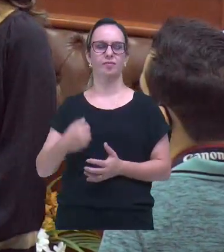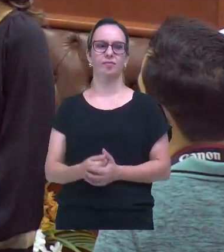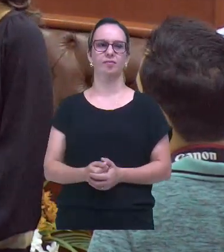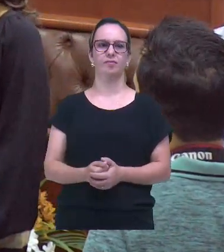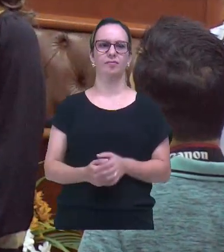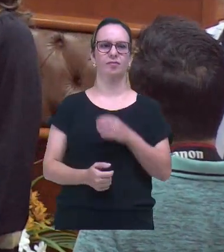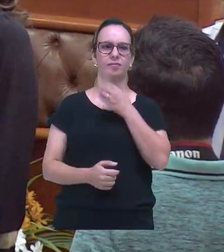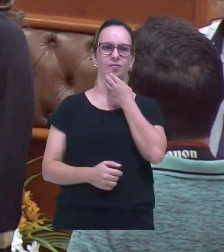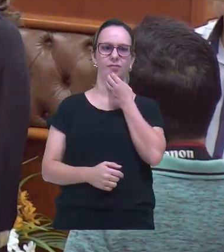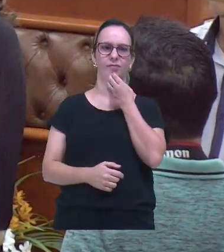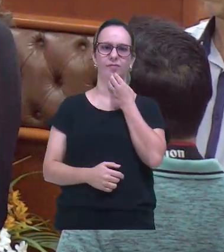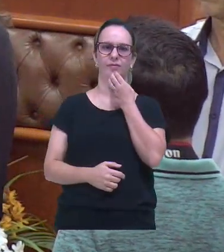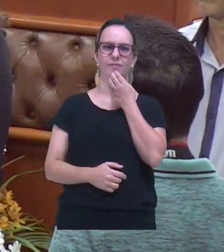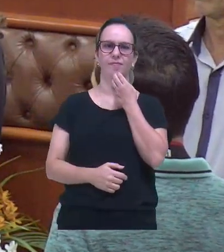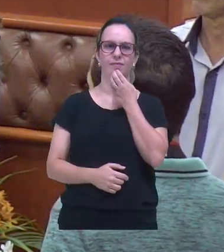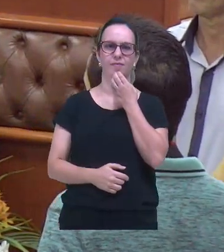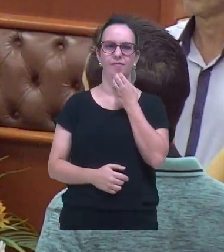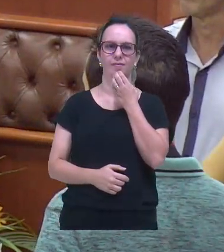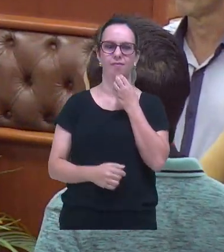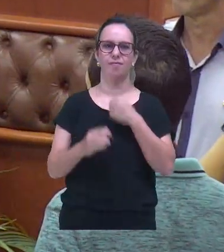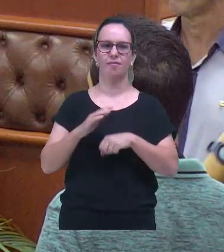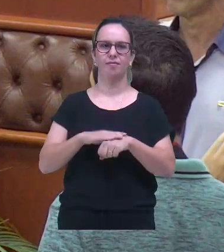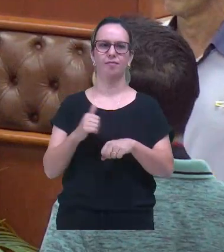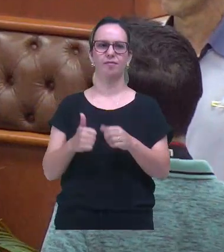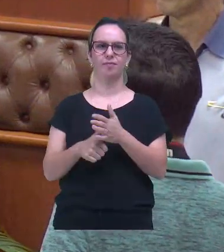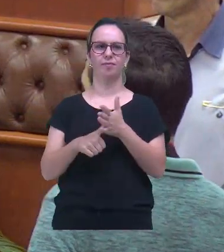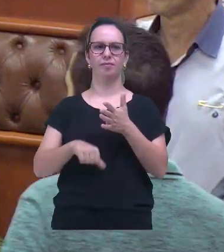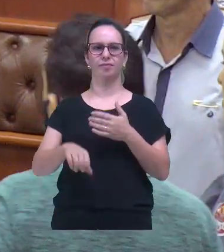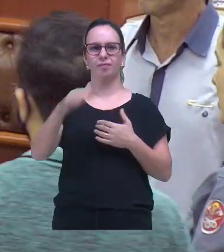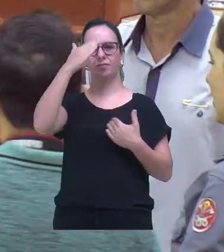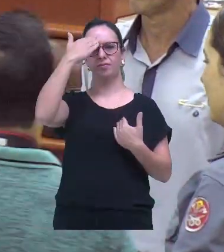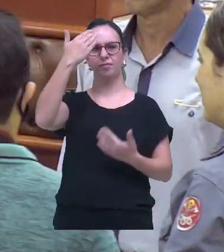Mais uma vez agradecendo a gentileza da tenente Raíssa.